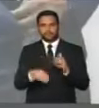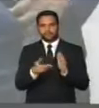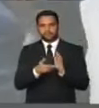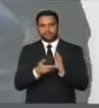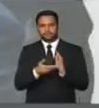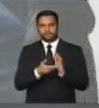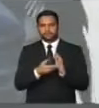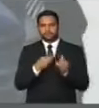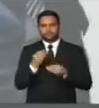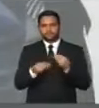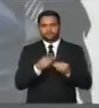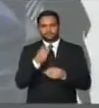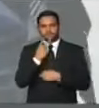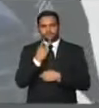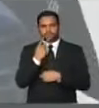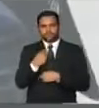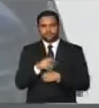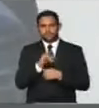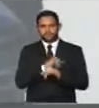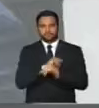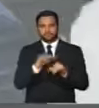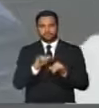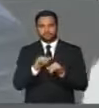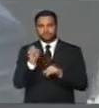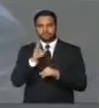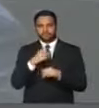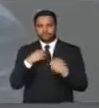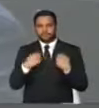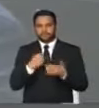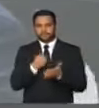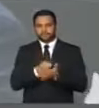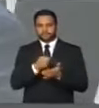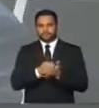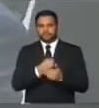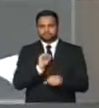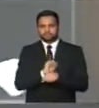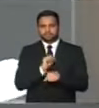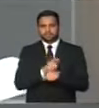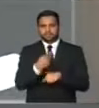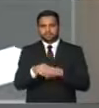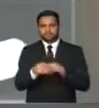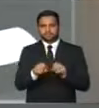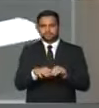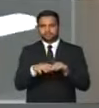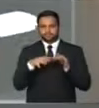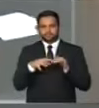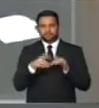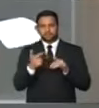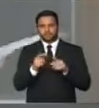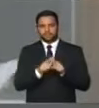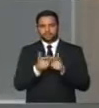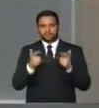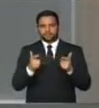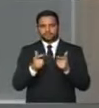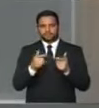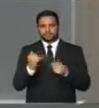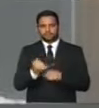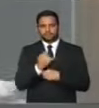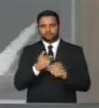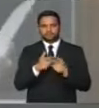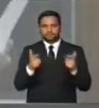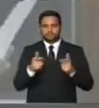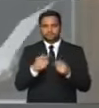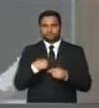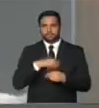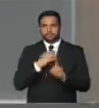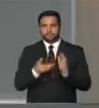casa. Como dissemos aqui na nota, o país exige e espera desse parlamento. Não é a grandeza suficiente